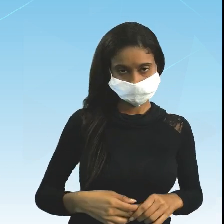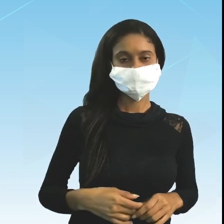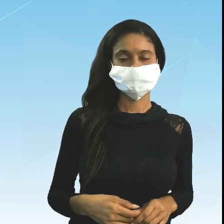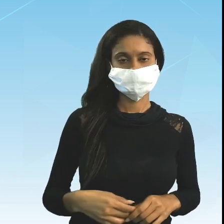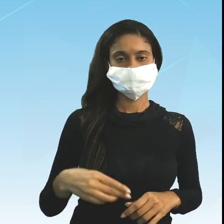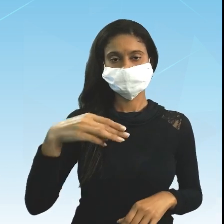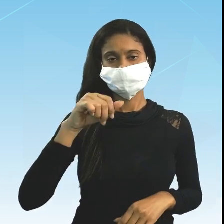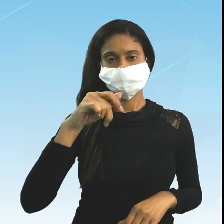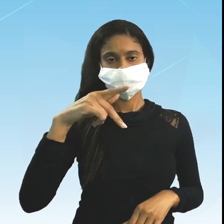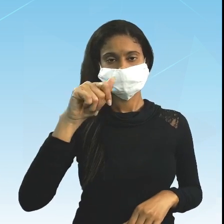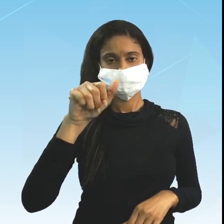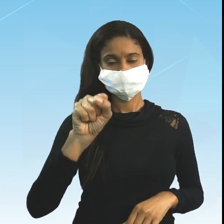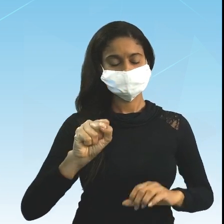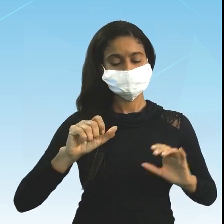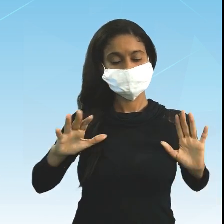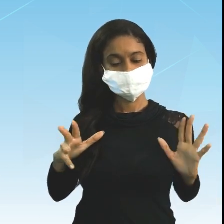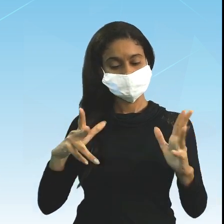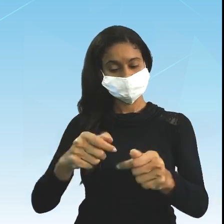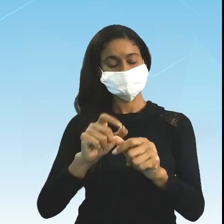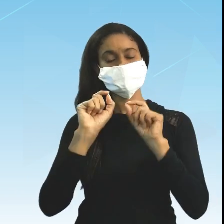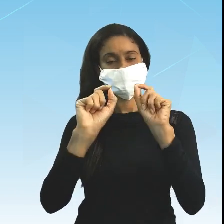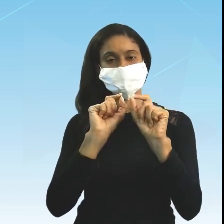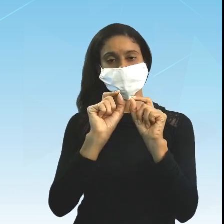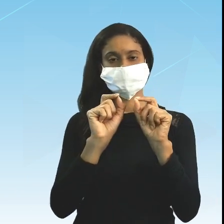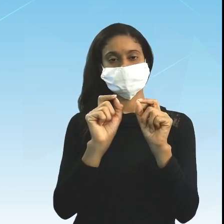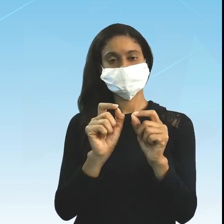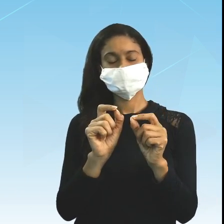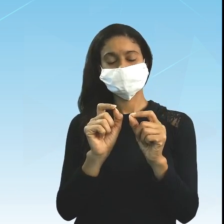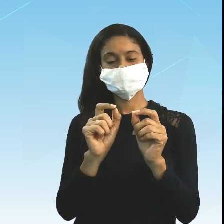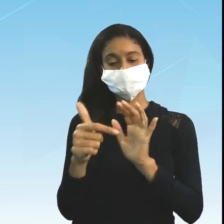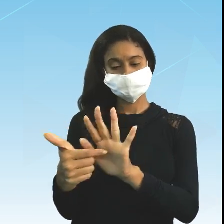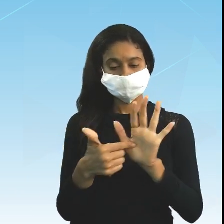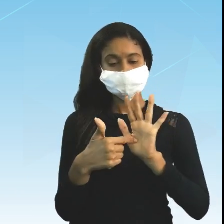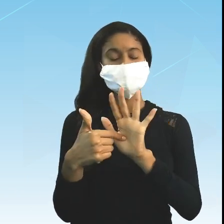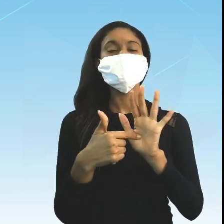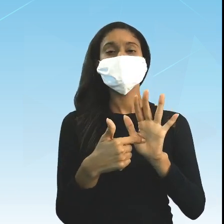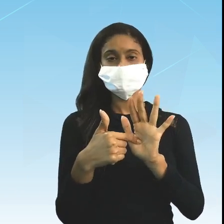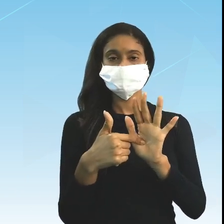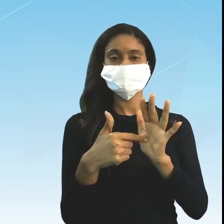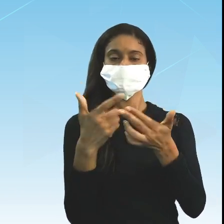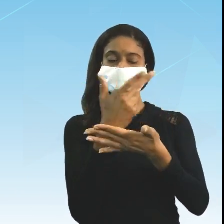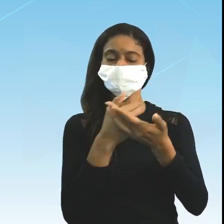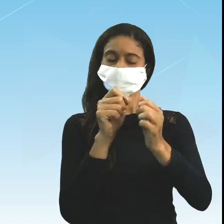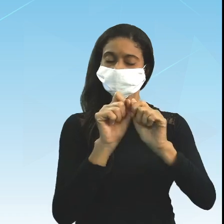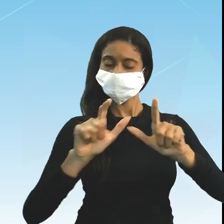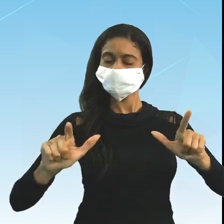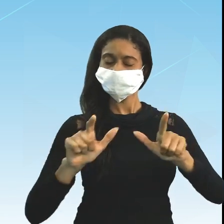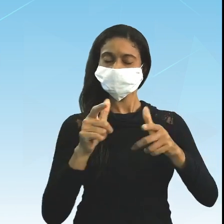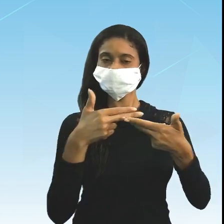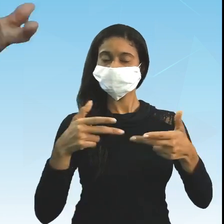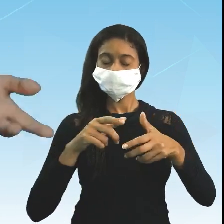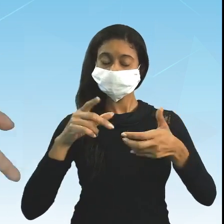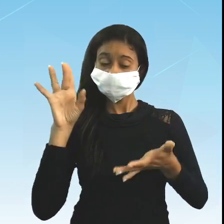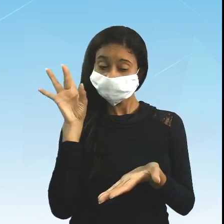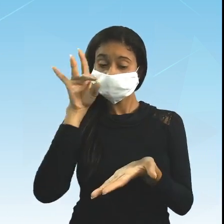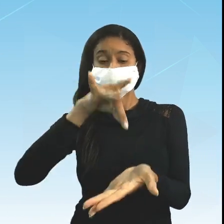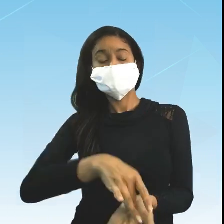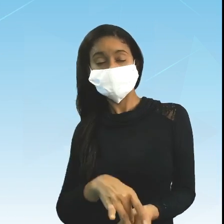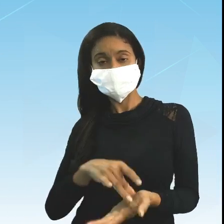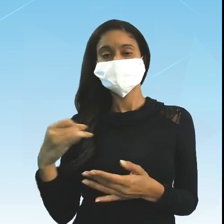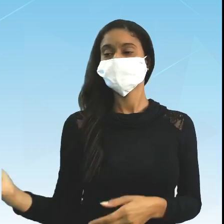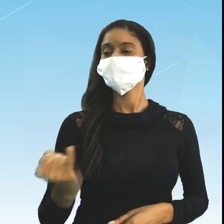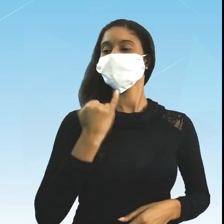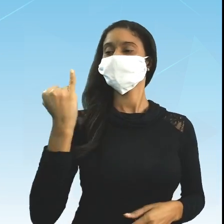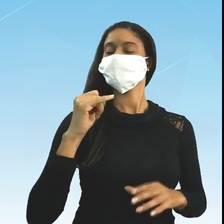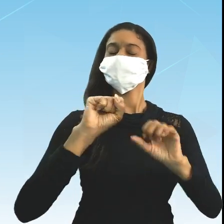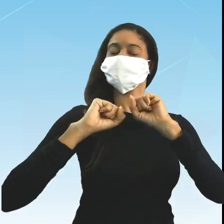são representações gráficas, como eu já falei, de uma área real, de uma extrema importância para